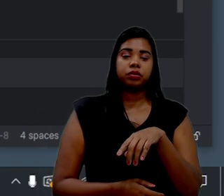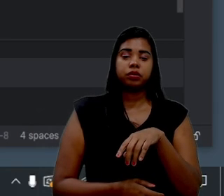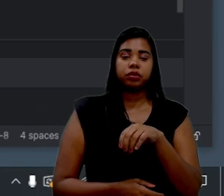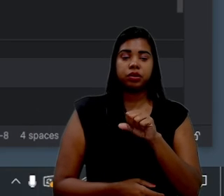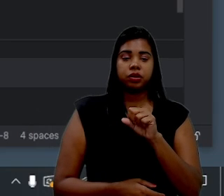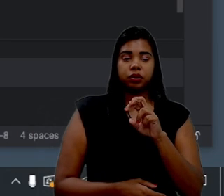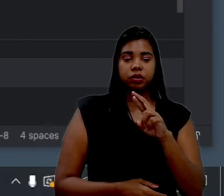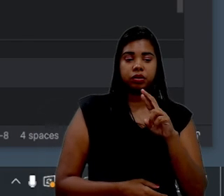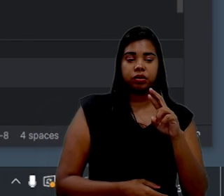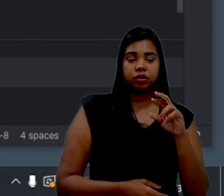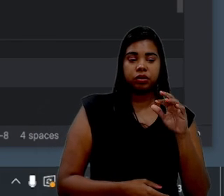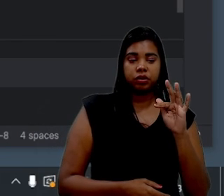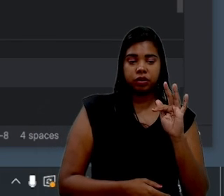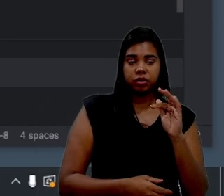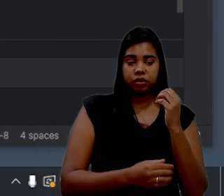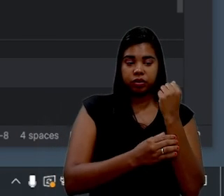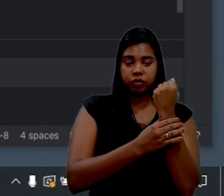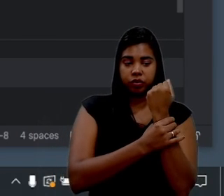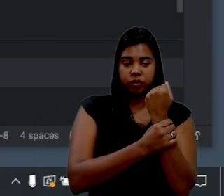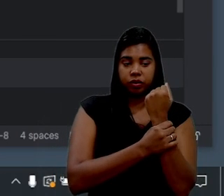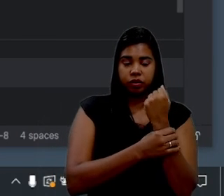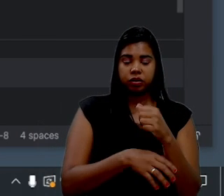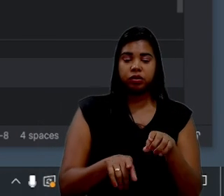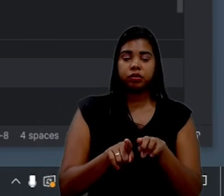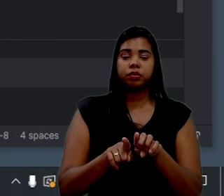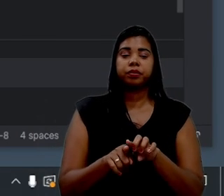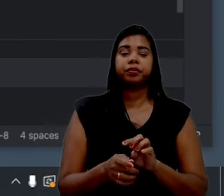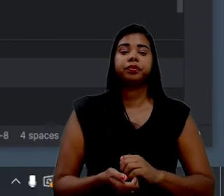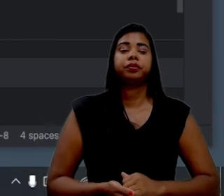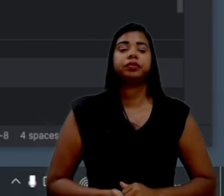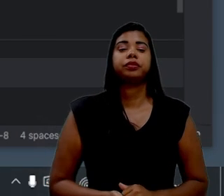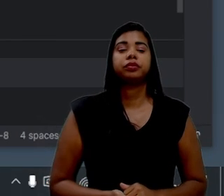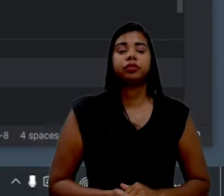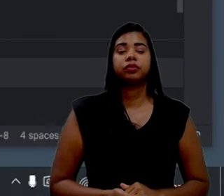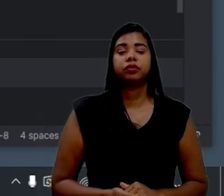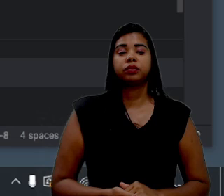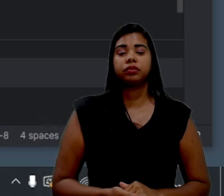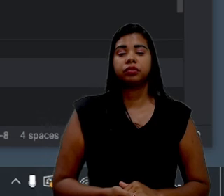CSRF é a questão da segurança dentro do formulário.